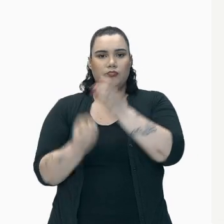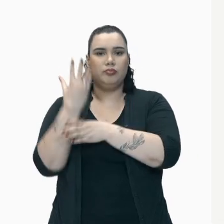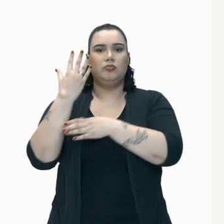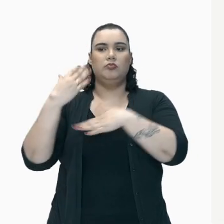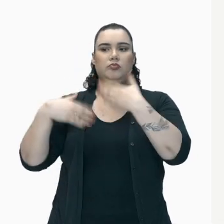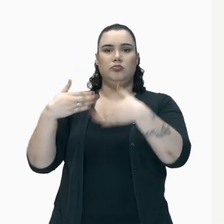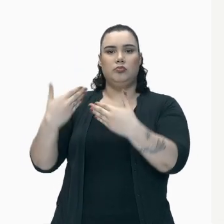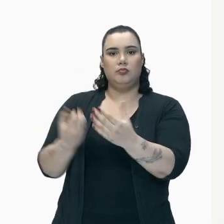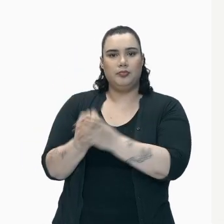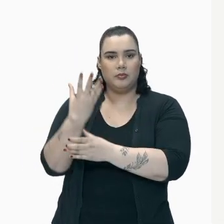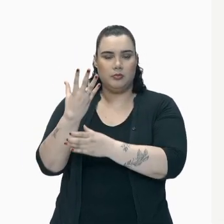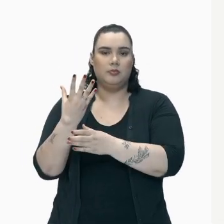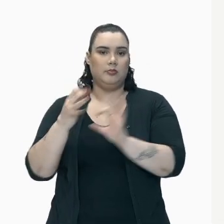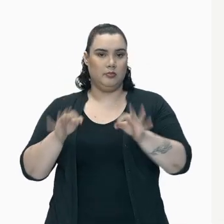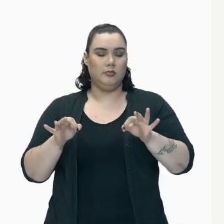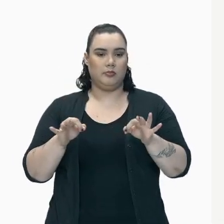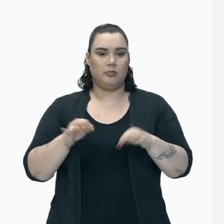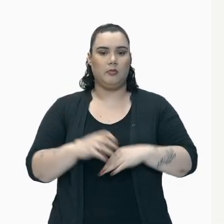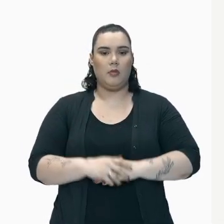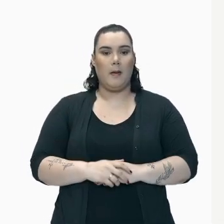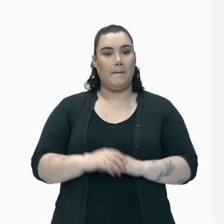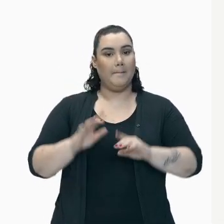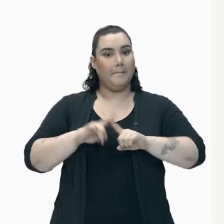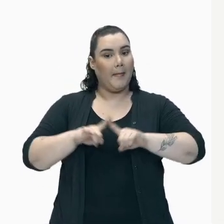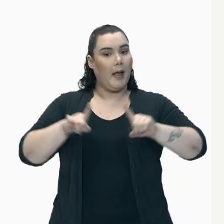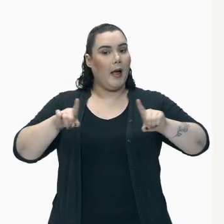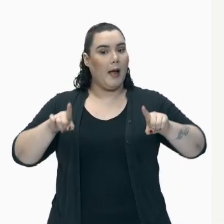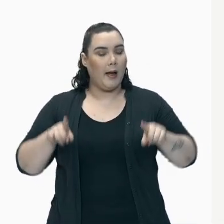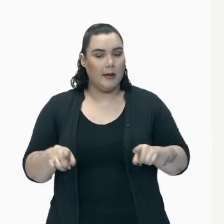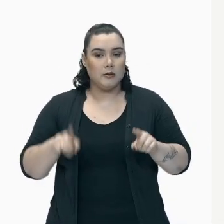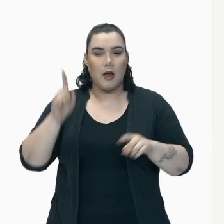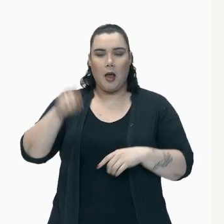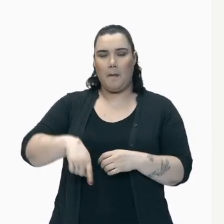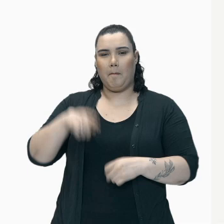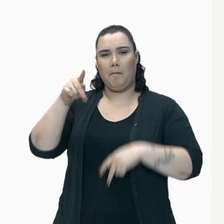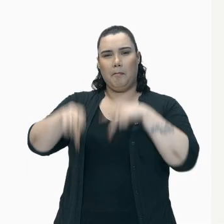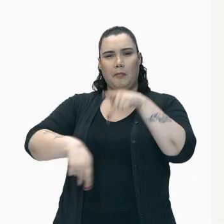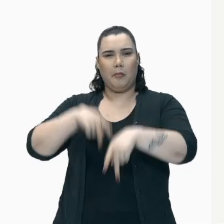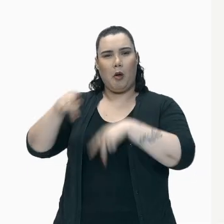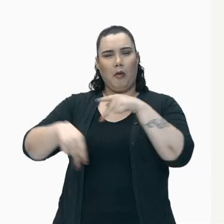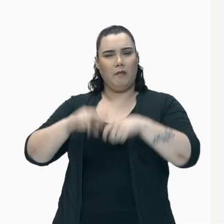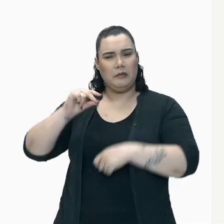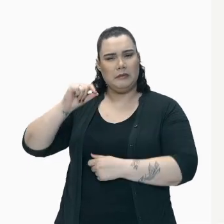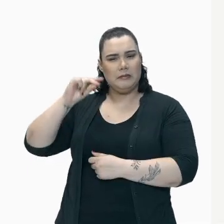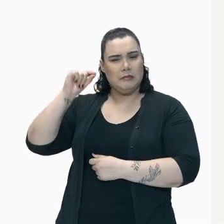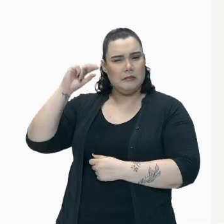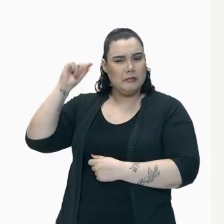essas observações. Mas isso vem de povos bem antigos, não é verdade?